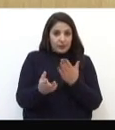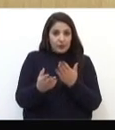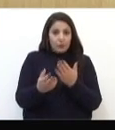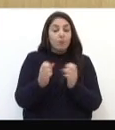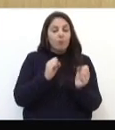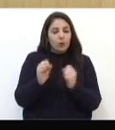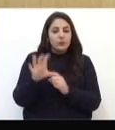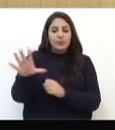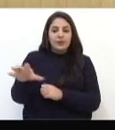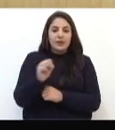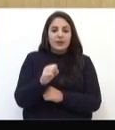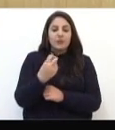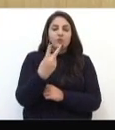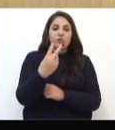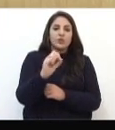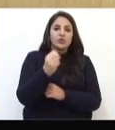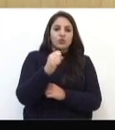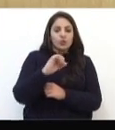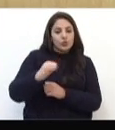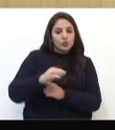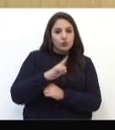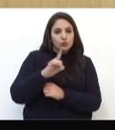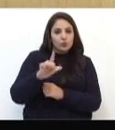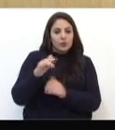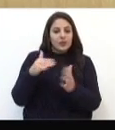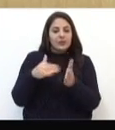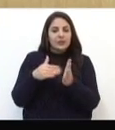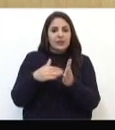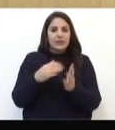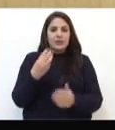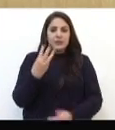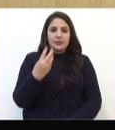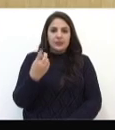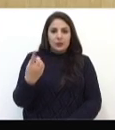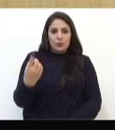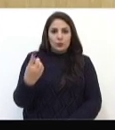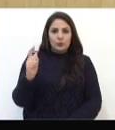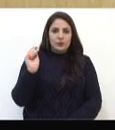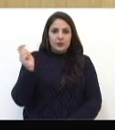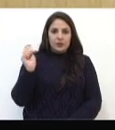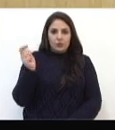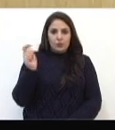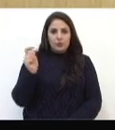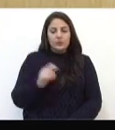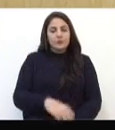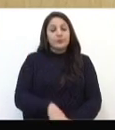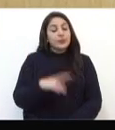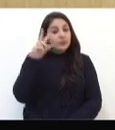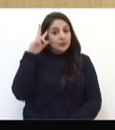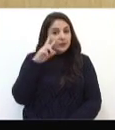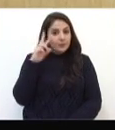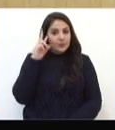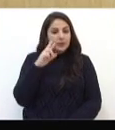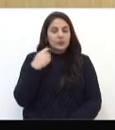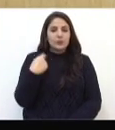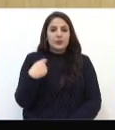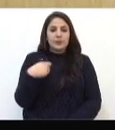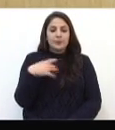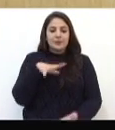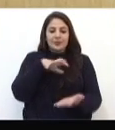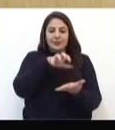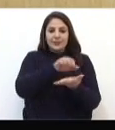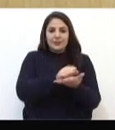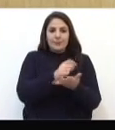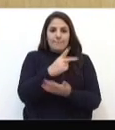pode retirar o valor entre 28 de julho e 31 de agosto. Mas lembrando que para isso é preciso